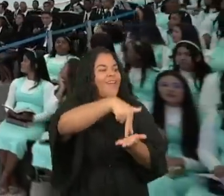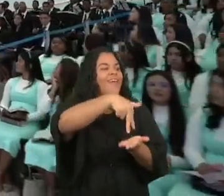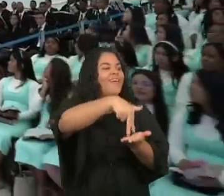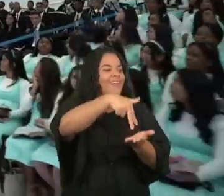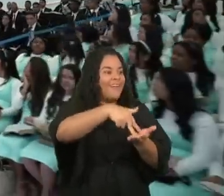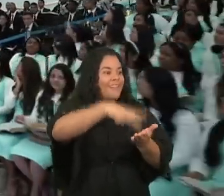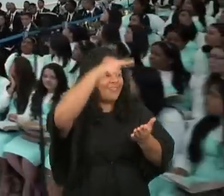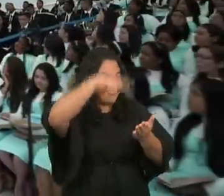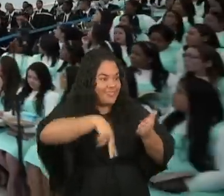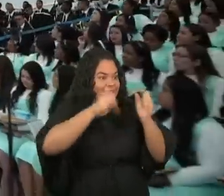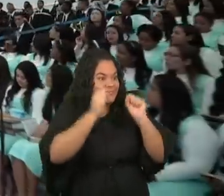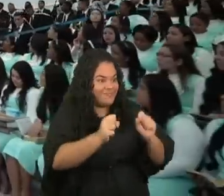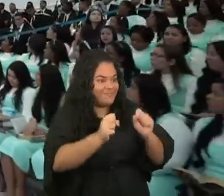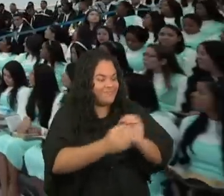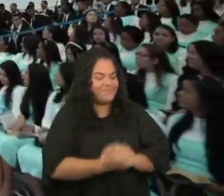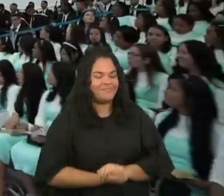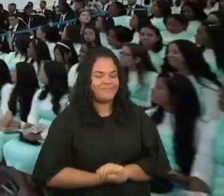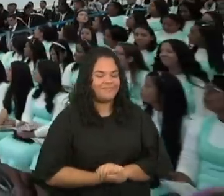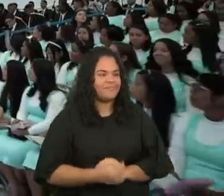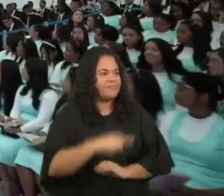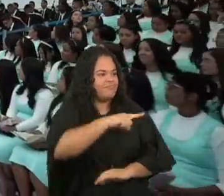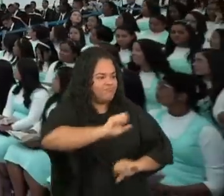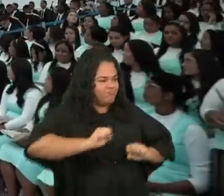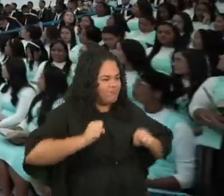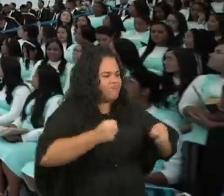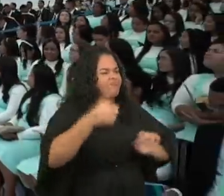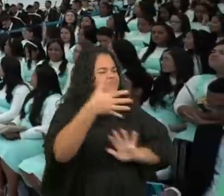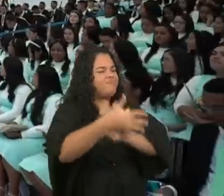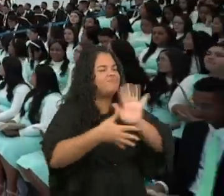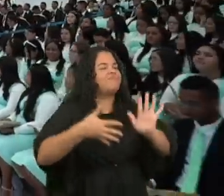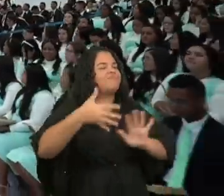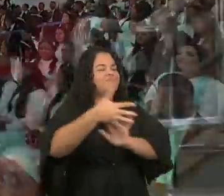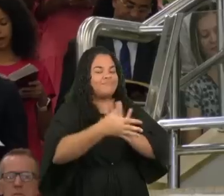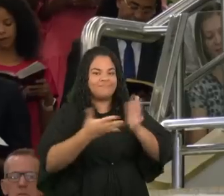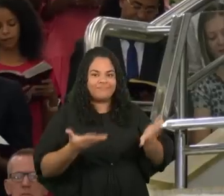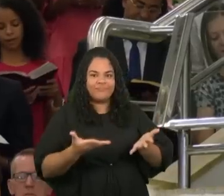lá? Ora a fé, leiam bem forte.